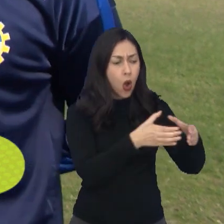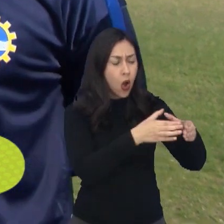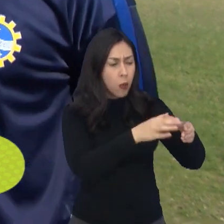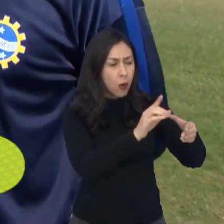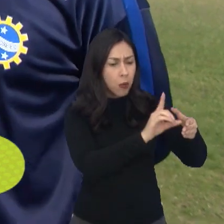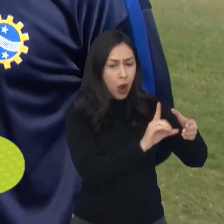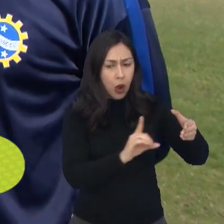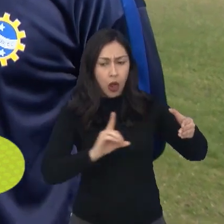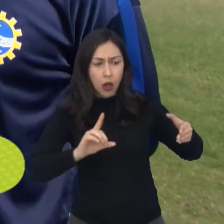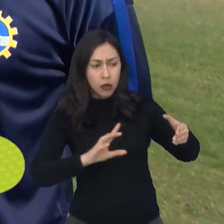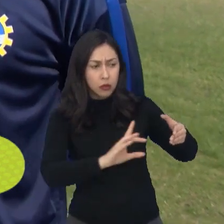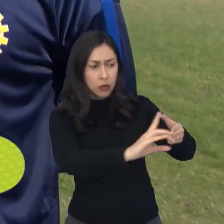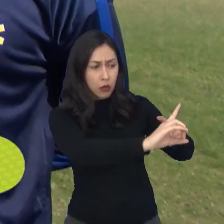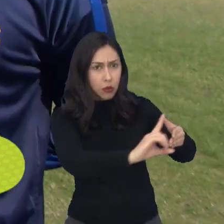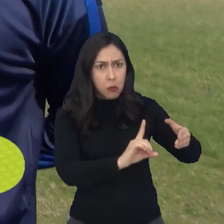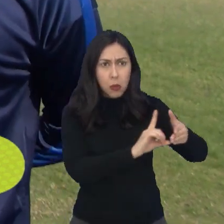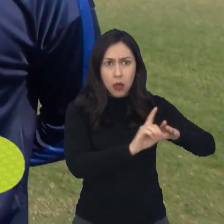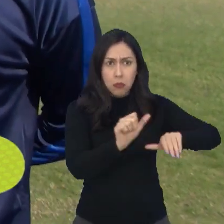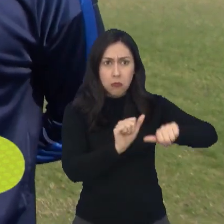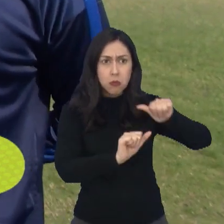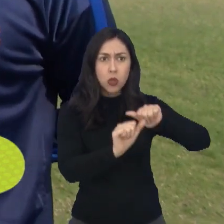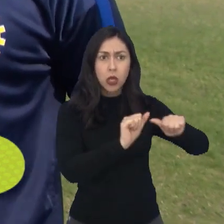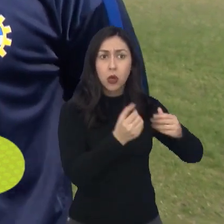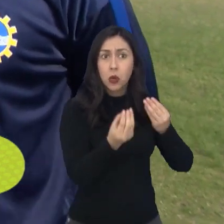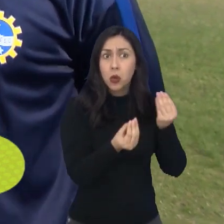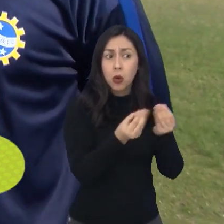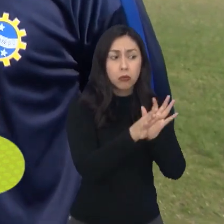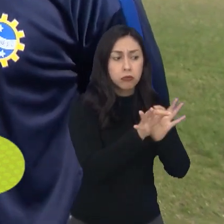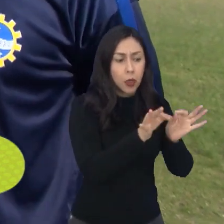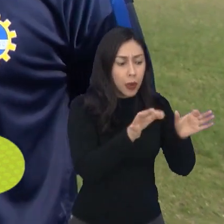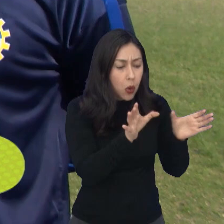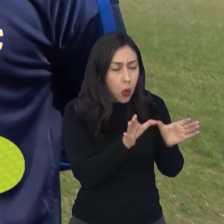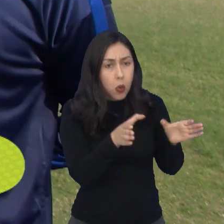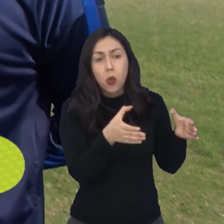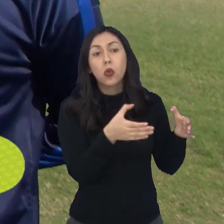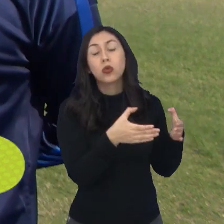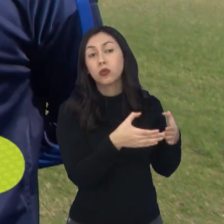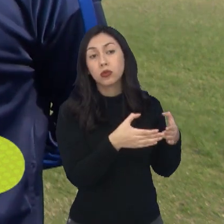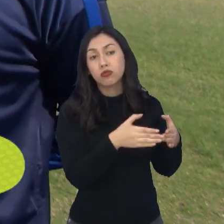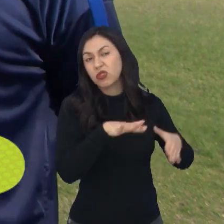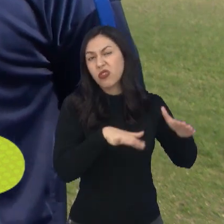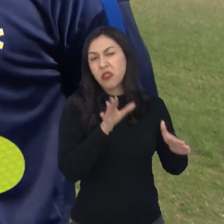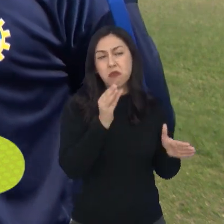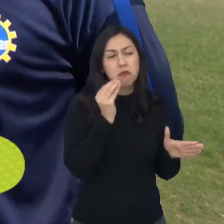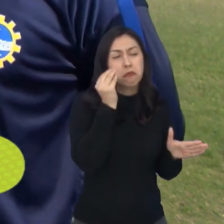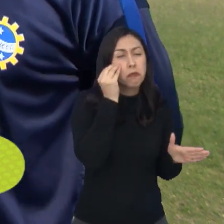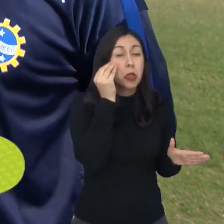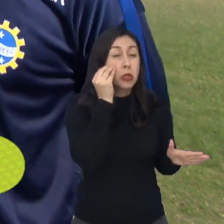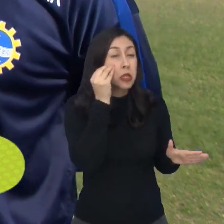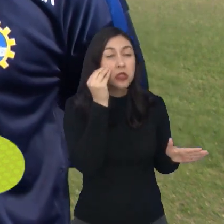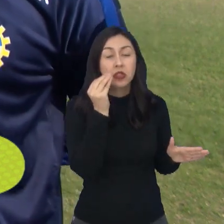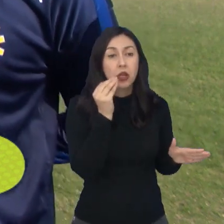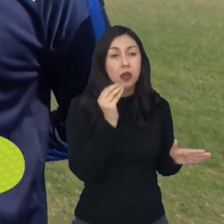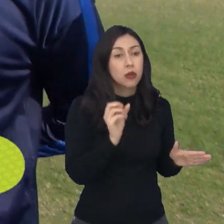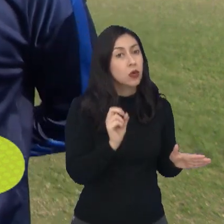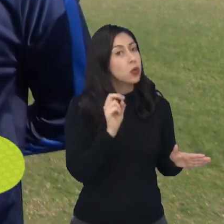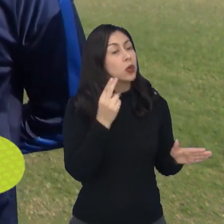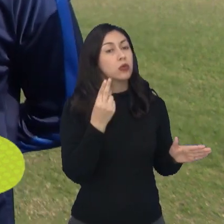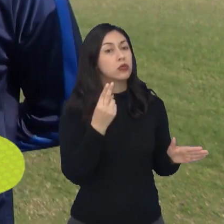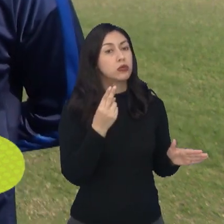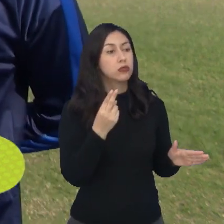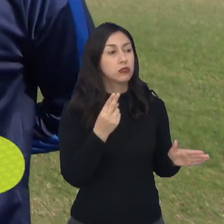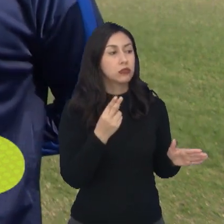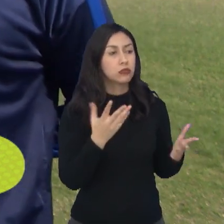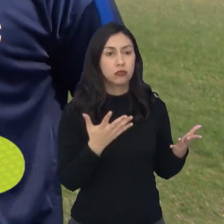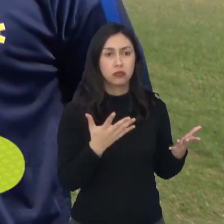enfim? Ou como que você já está pensando montar esse time aí, talvez para fazer um testezinho ou outro? Ou jogo oficial você